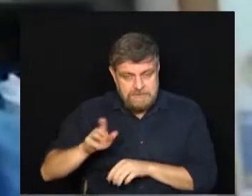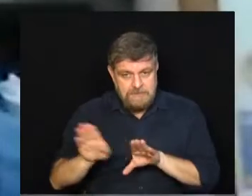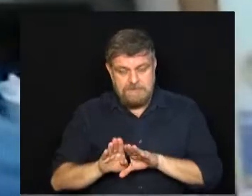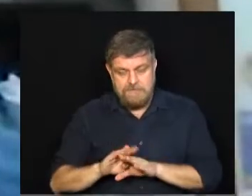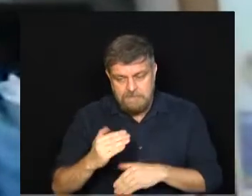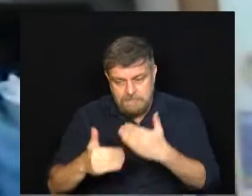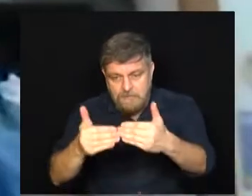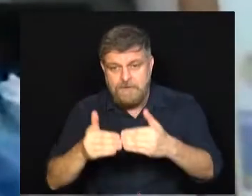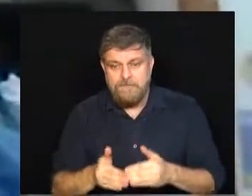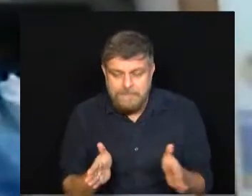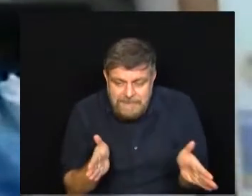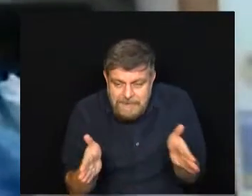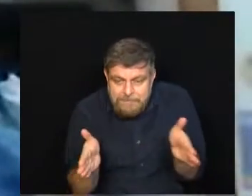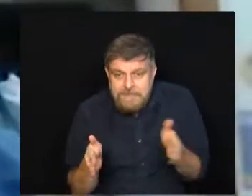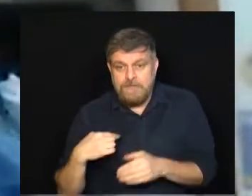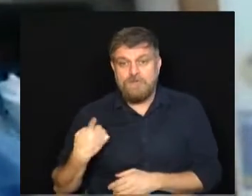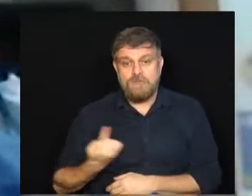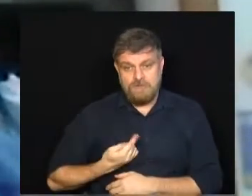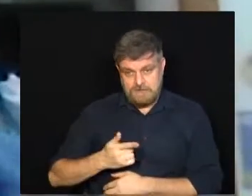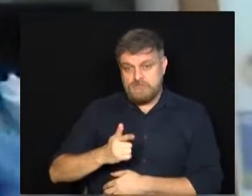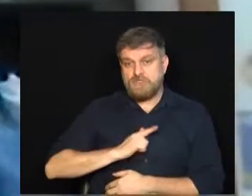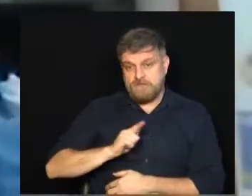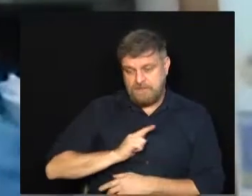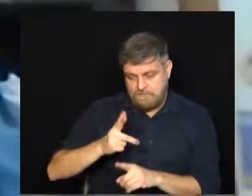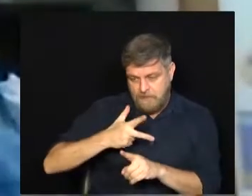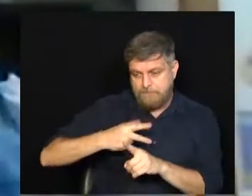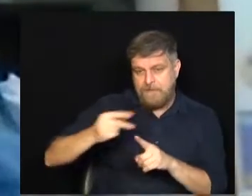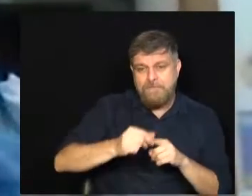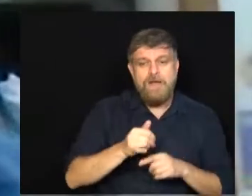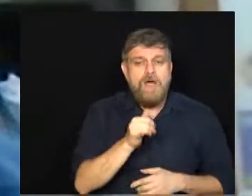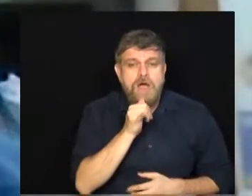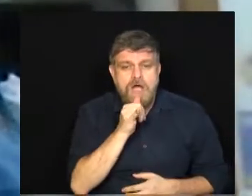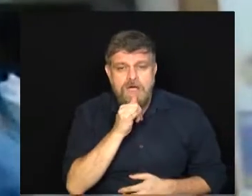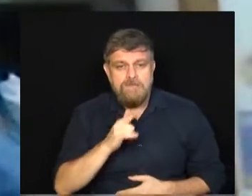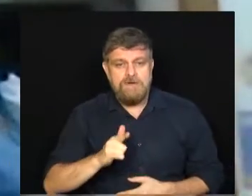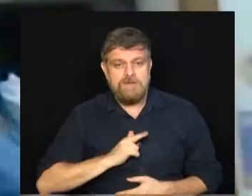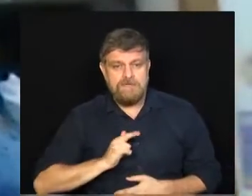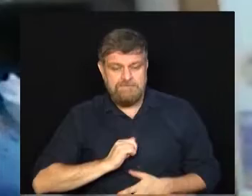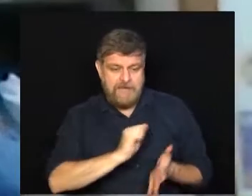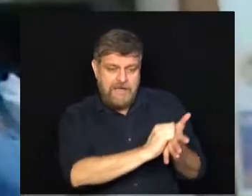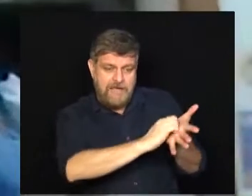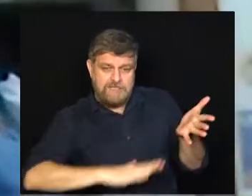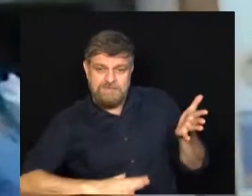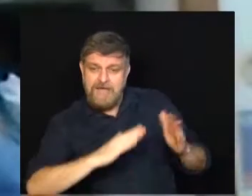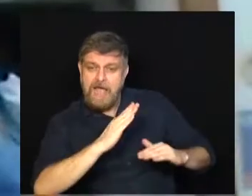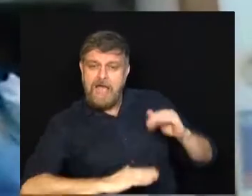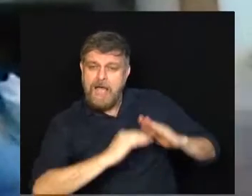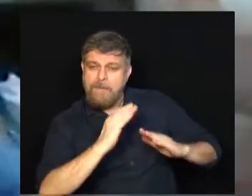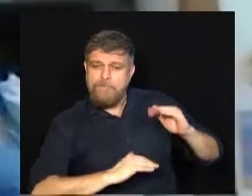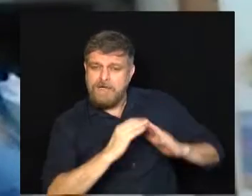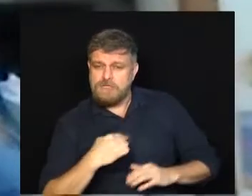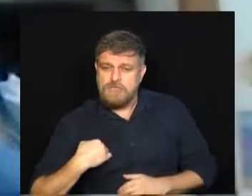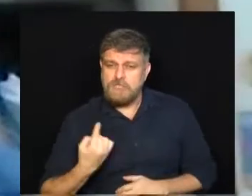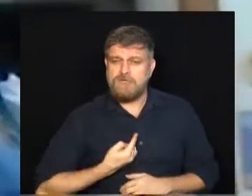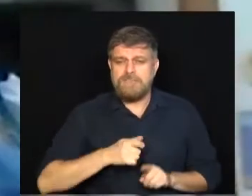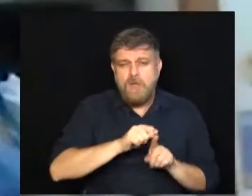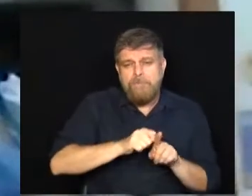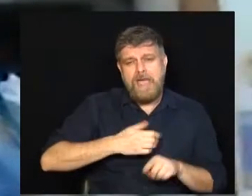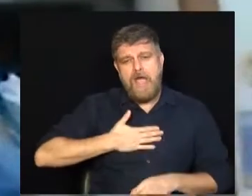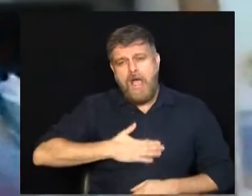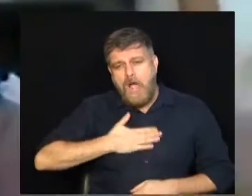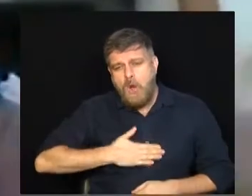nesse processo nós tivemos algumas conquistas. Por exemplo, as atividades nossas de agosto,